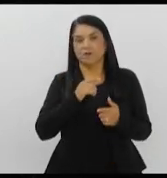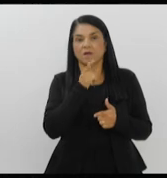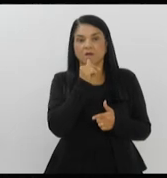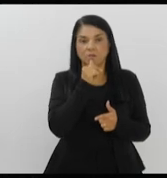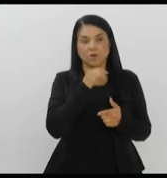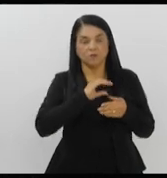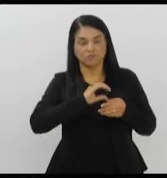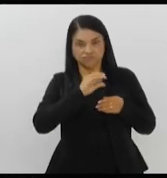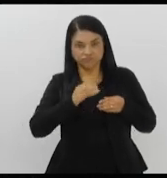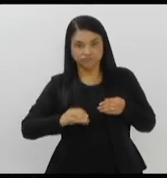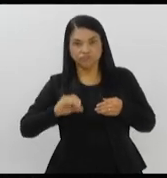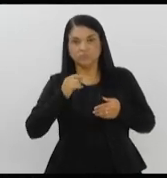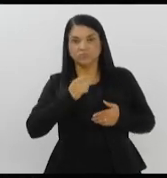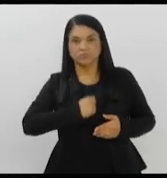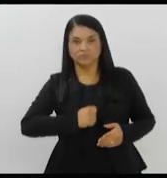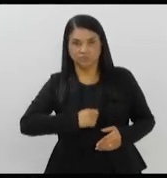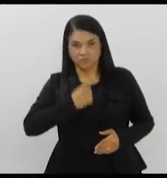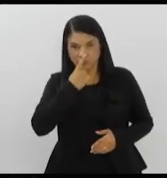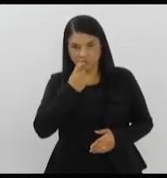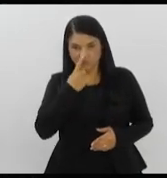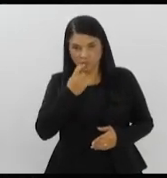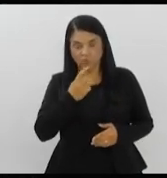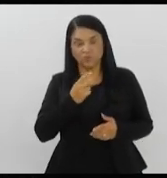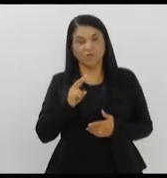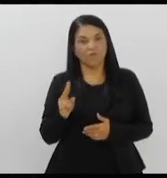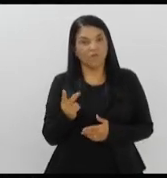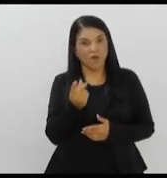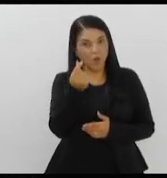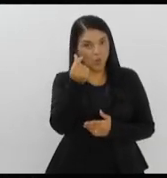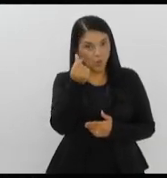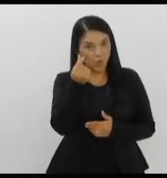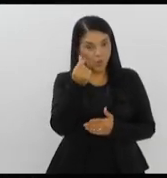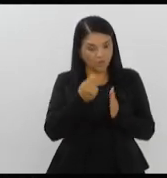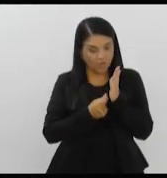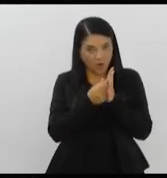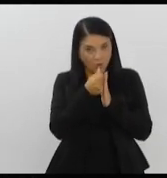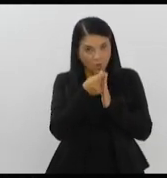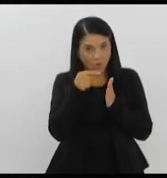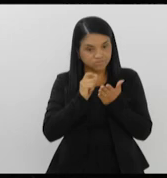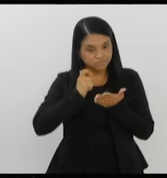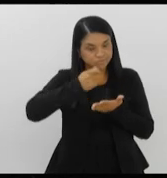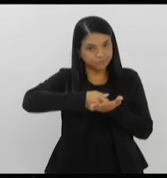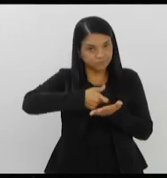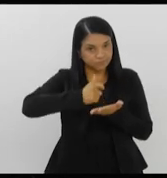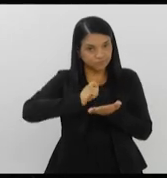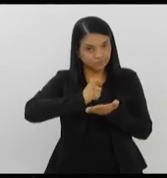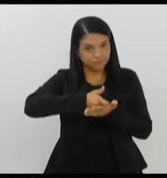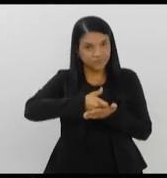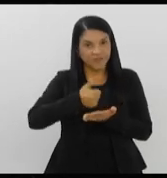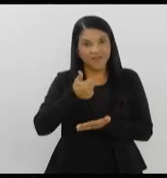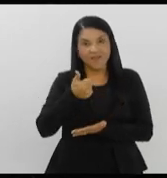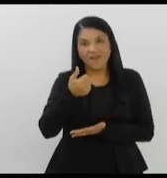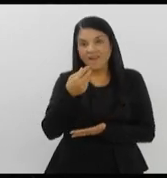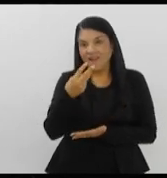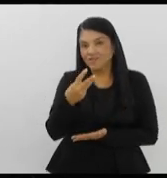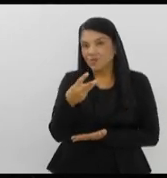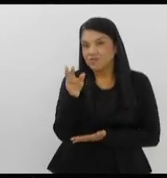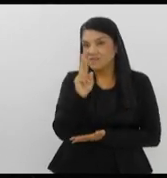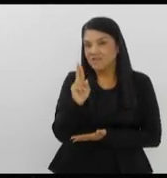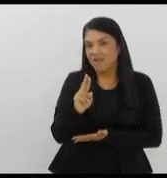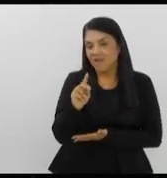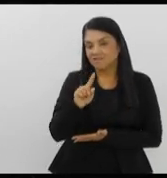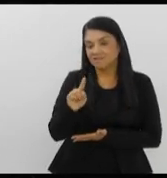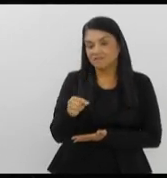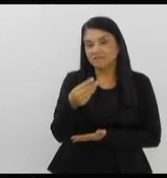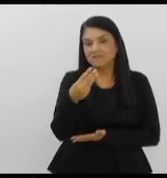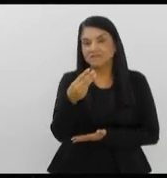valor cobrado, deputado Jari, é nada mais, nada menos do que R$ 14,30.